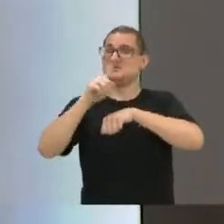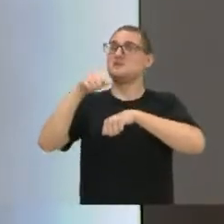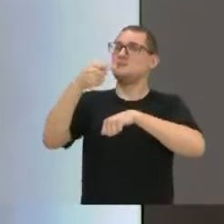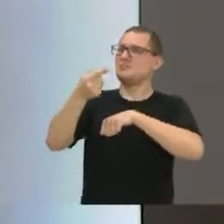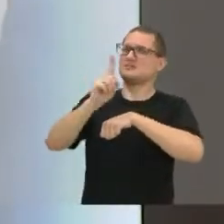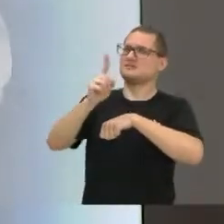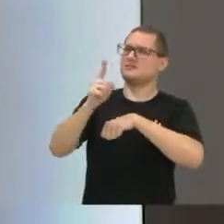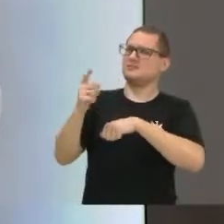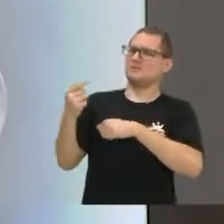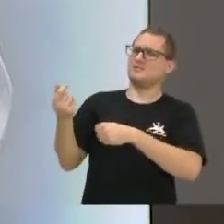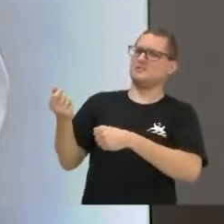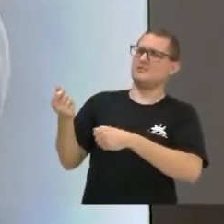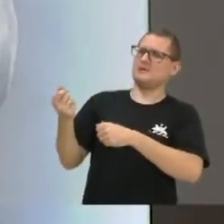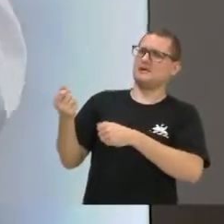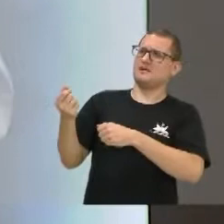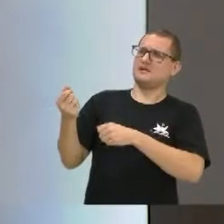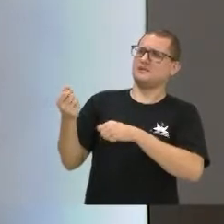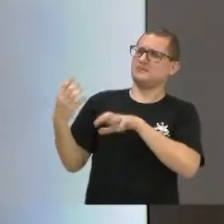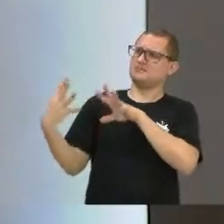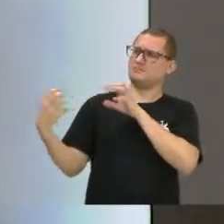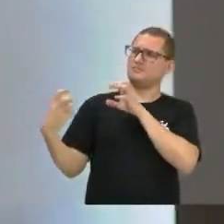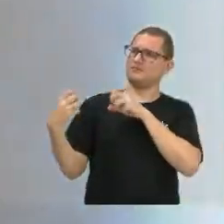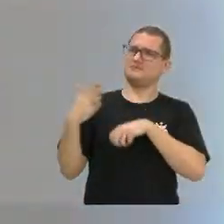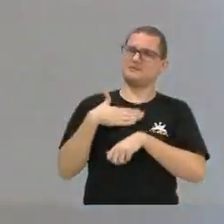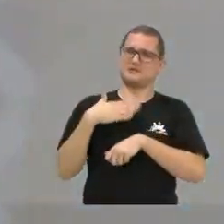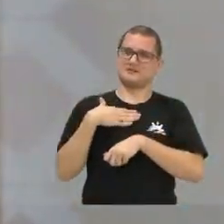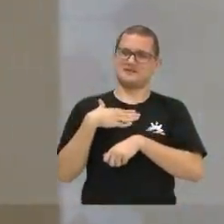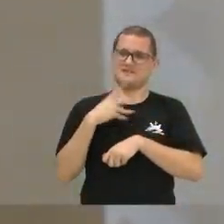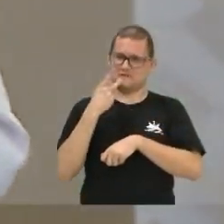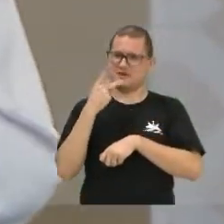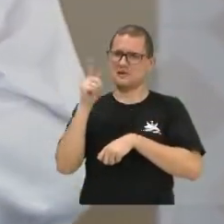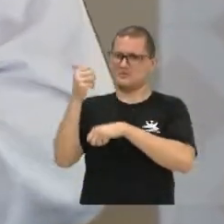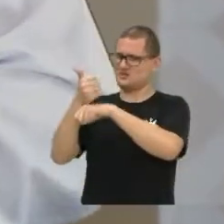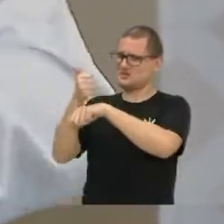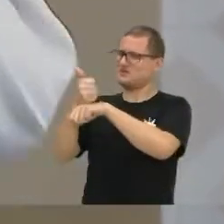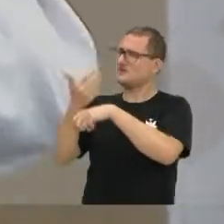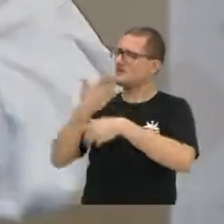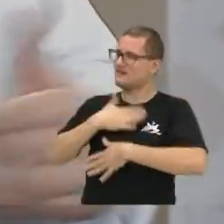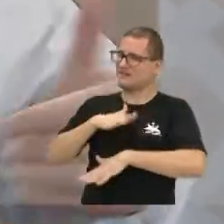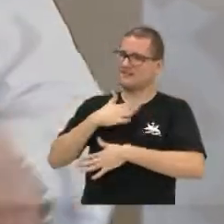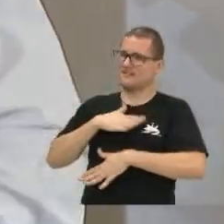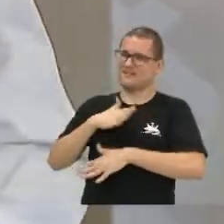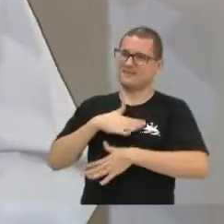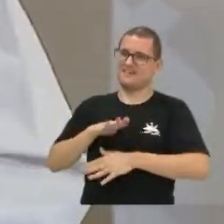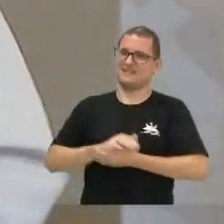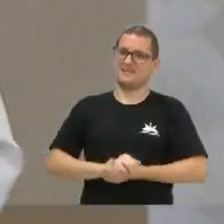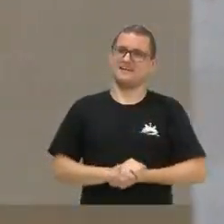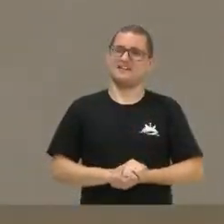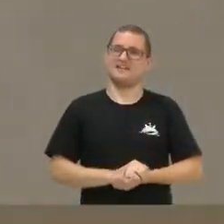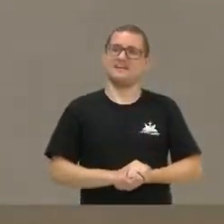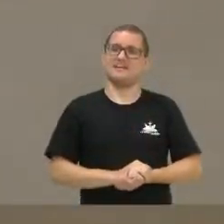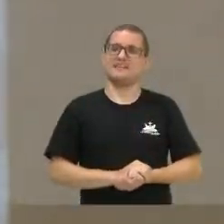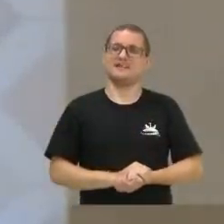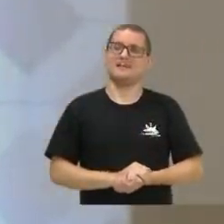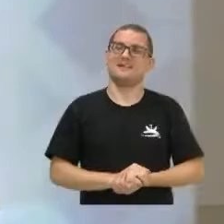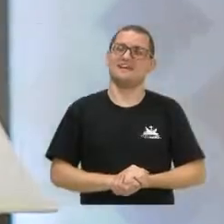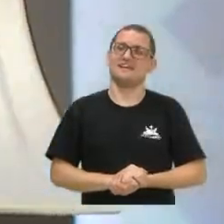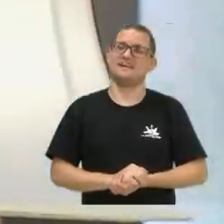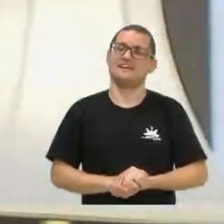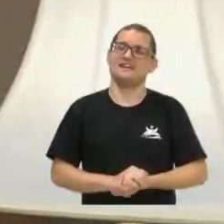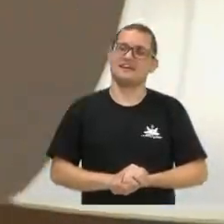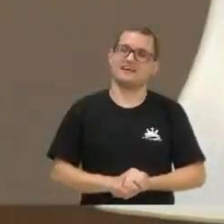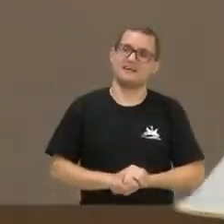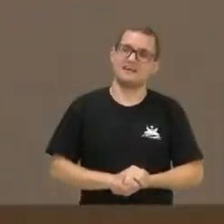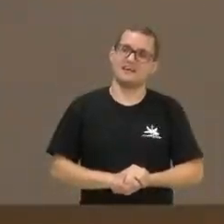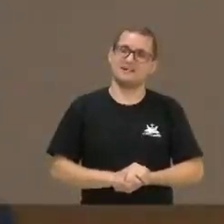pensa na ele manda mensagens aí diga para ele ficar calminho porque senão eu disso o apocalipse para cima dele